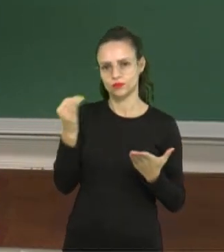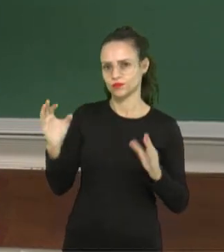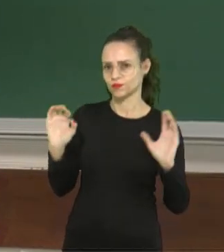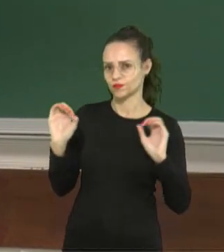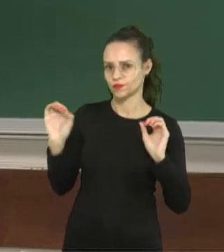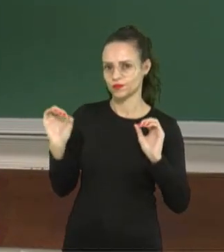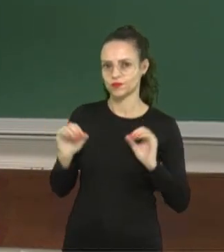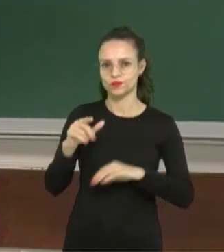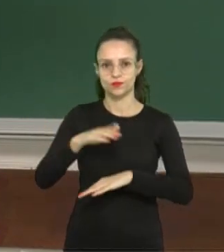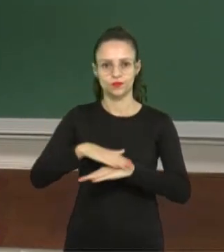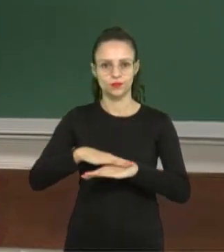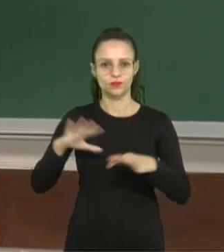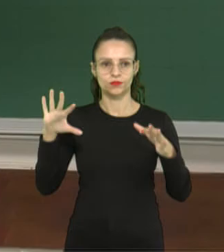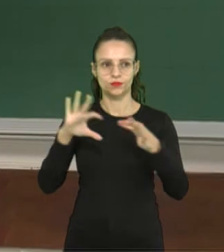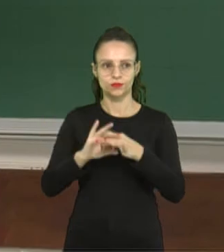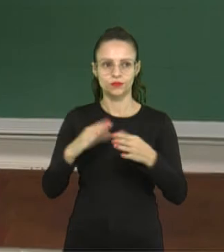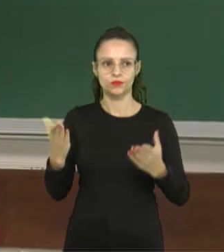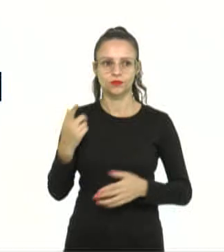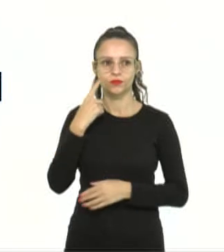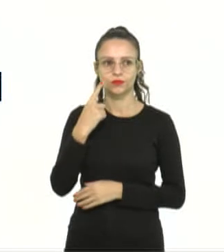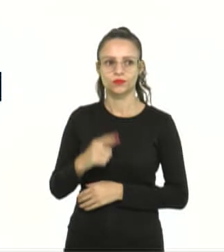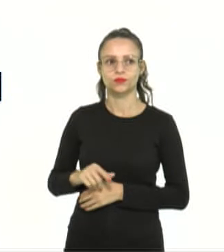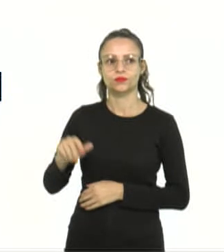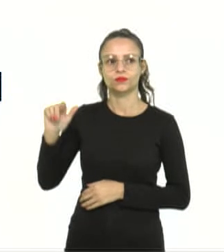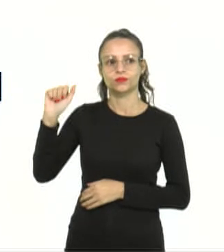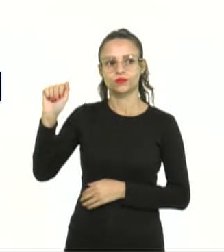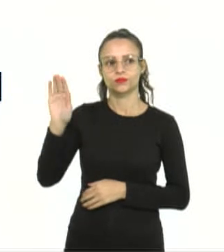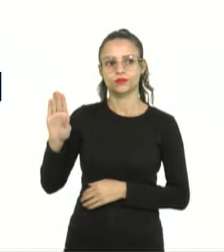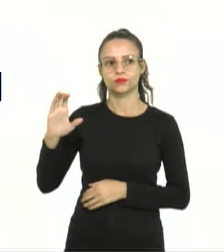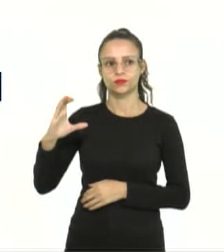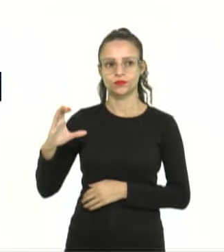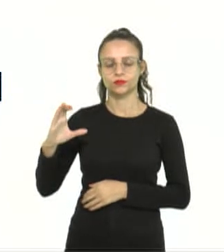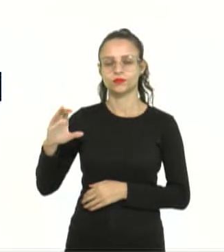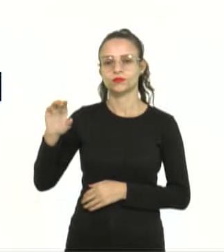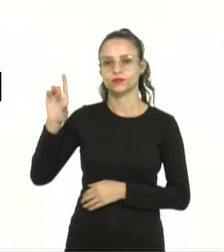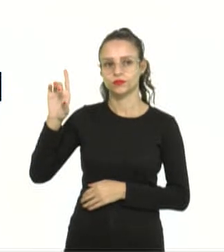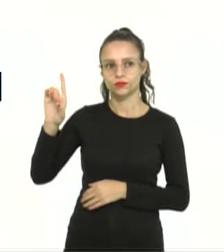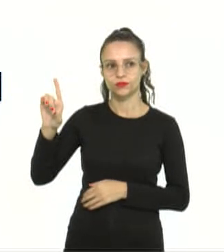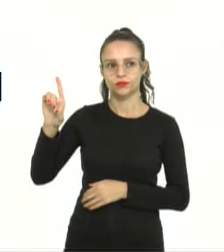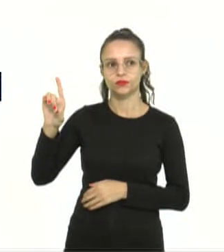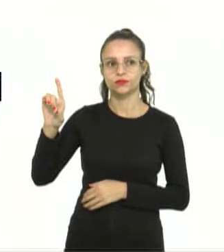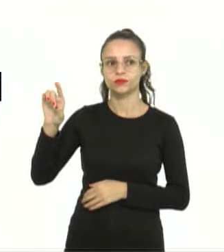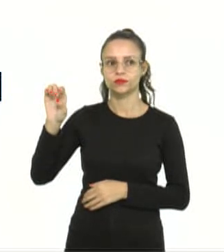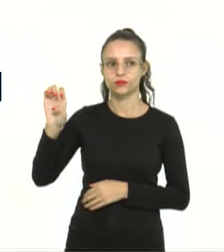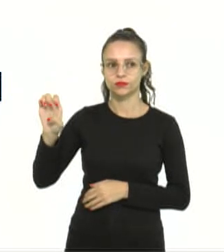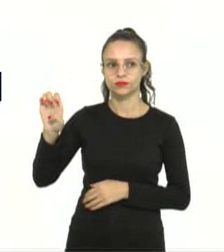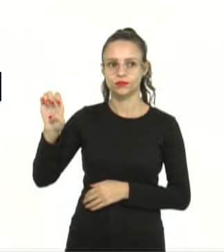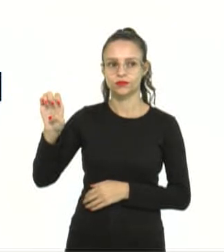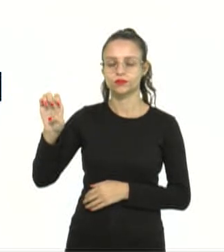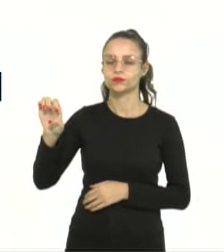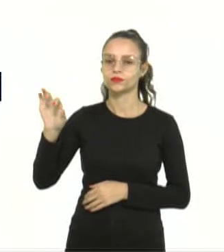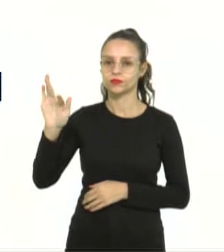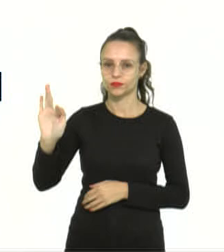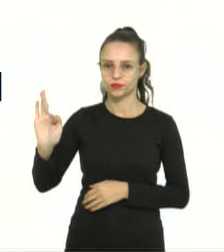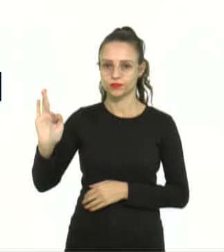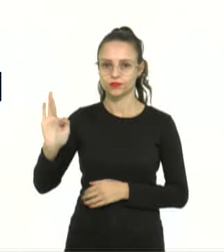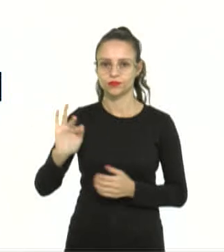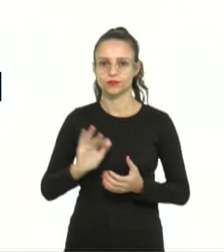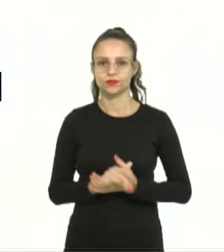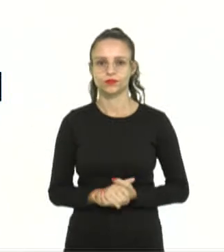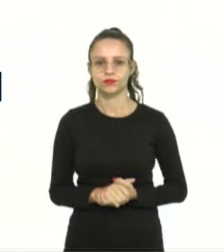não. Temos aí cumpleaños, graduação, Navidad, bautizado, enlace matrimonial e